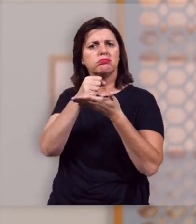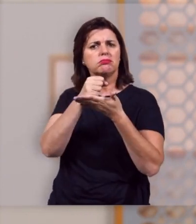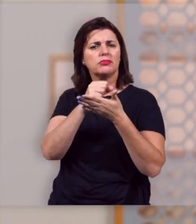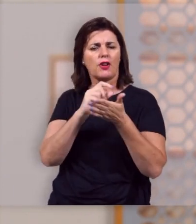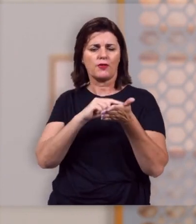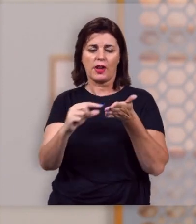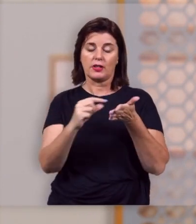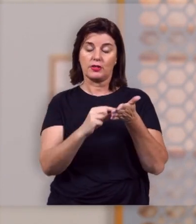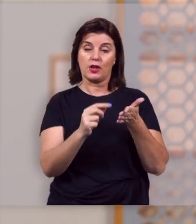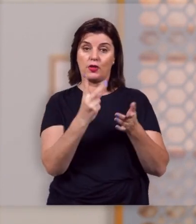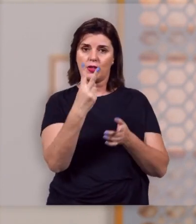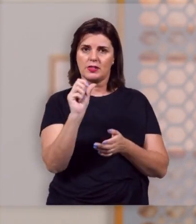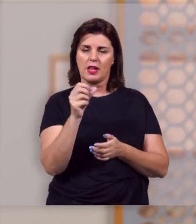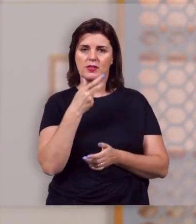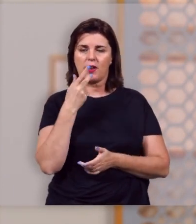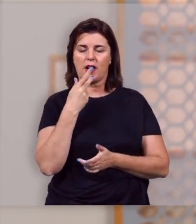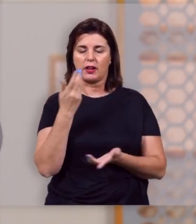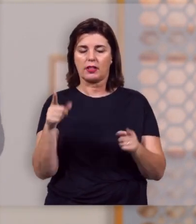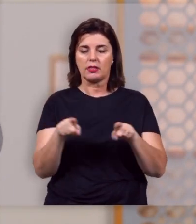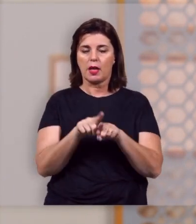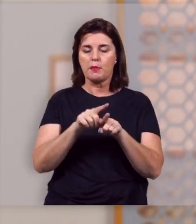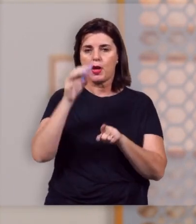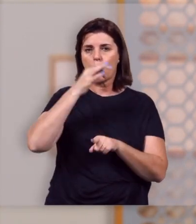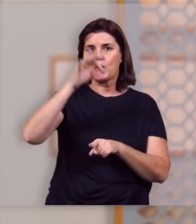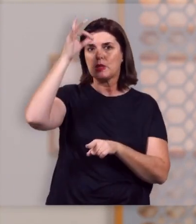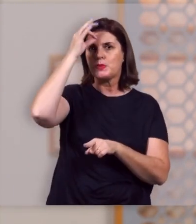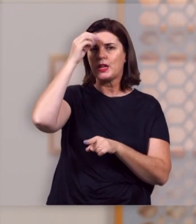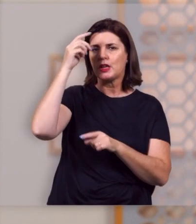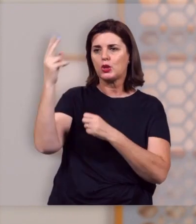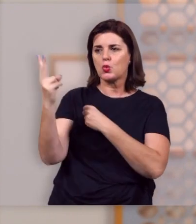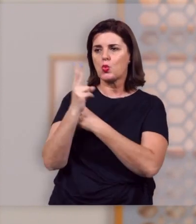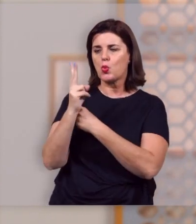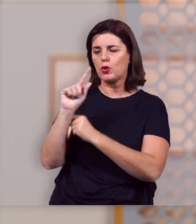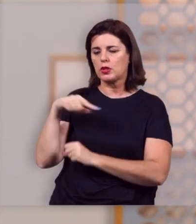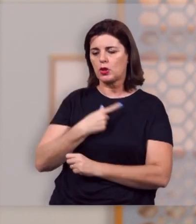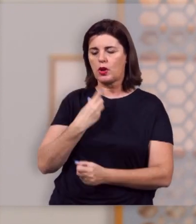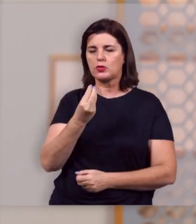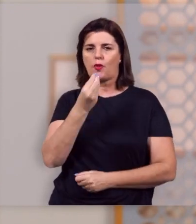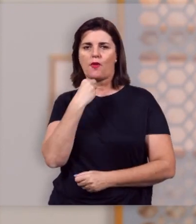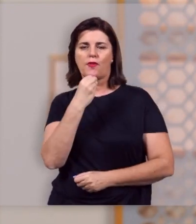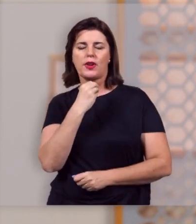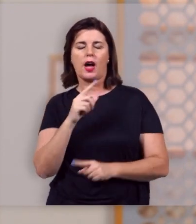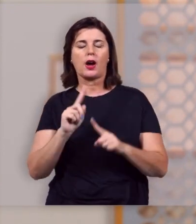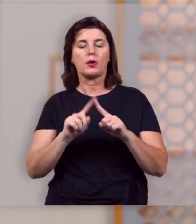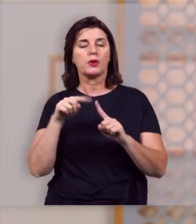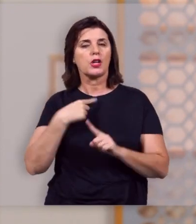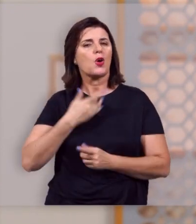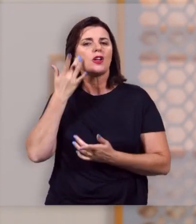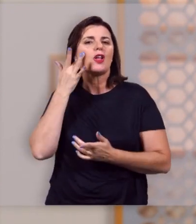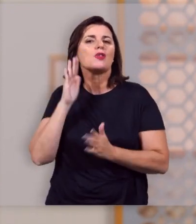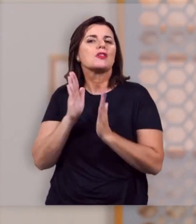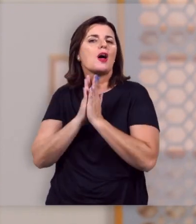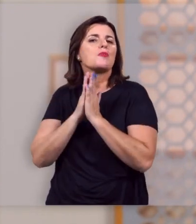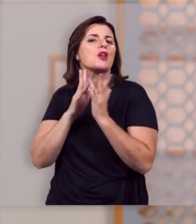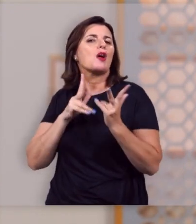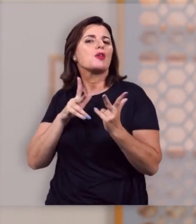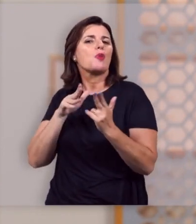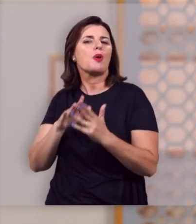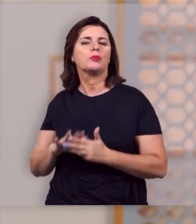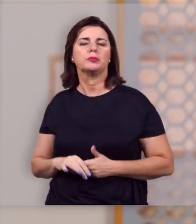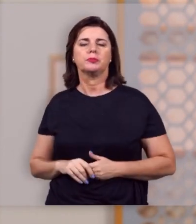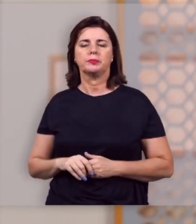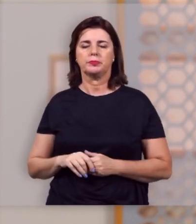verso 26 diz: também o Espírito semelhantemente nos assiste em nossa fraqueza, porque não sabemos orar